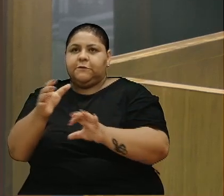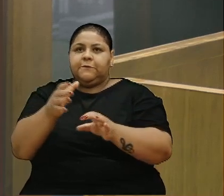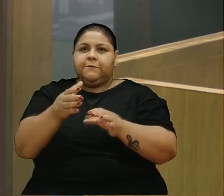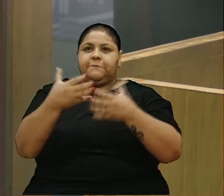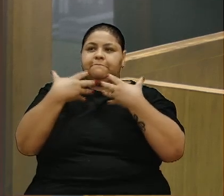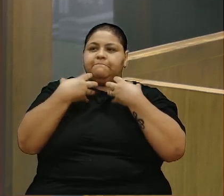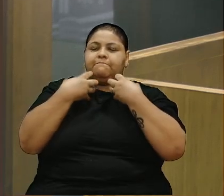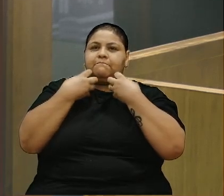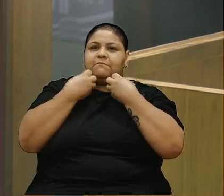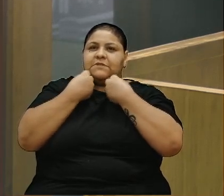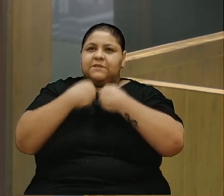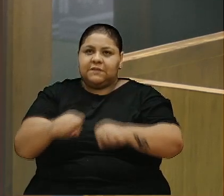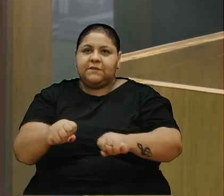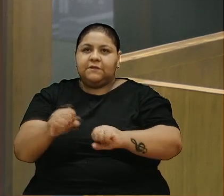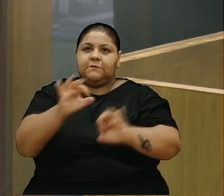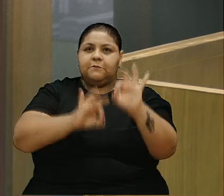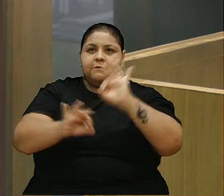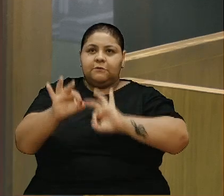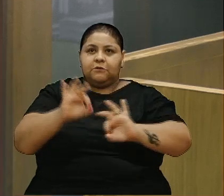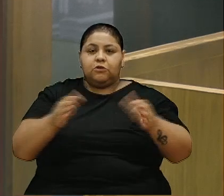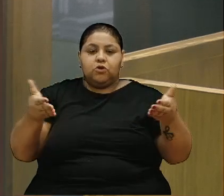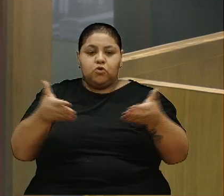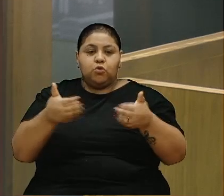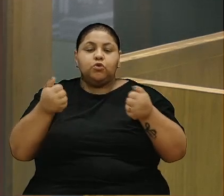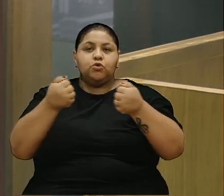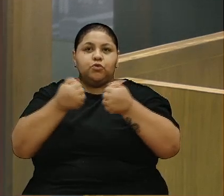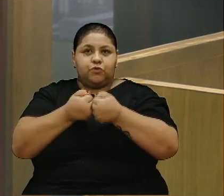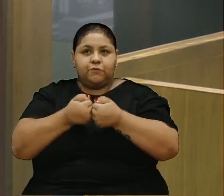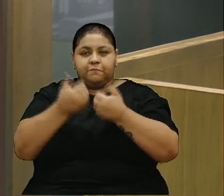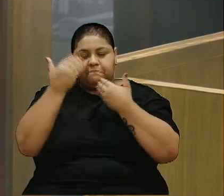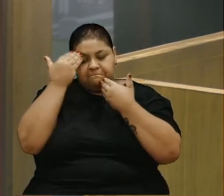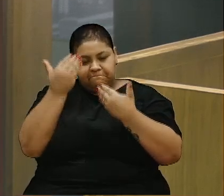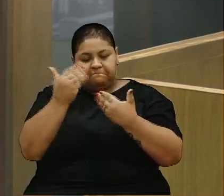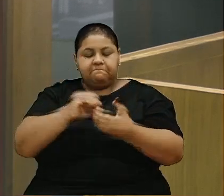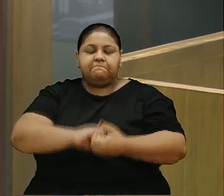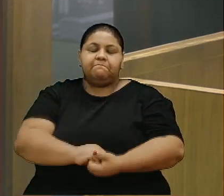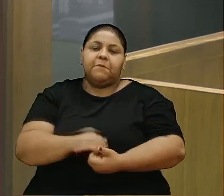Planejamento, que estão aqui comigo, né? Meu muito obrigada.